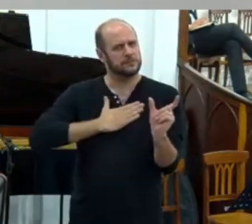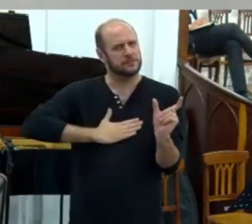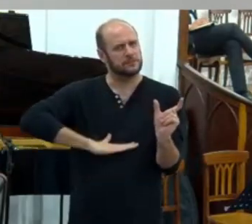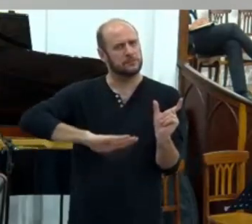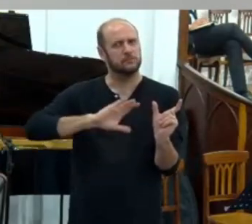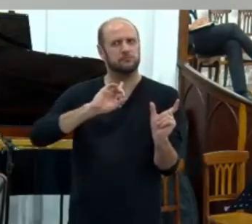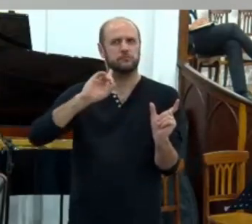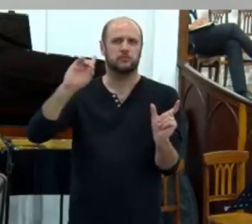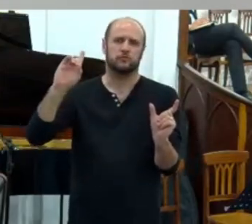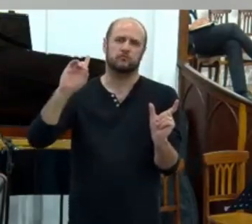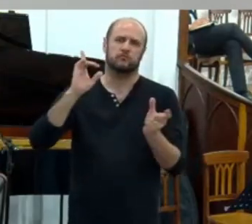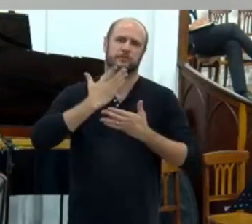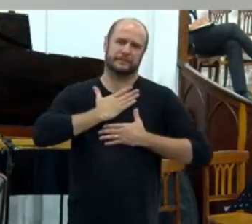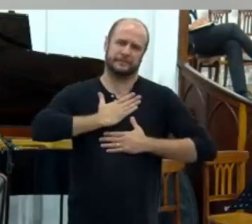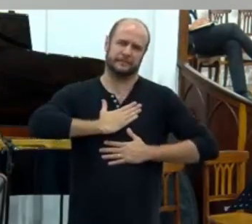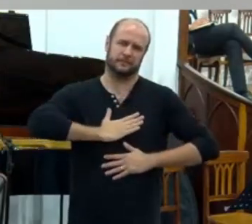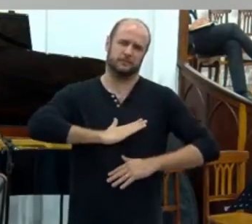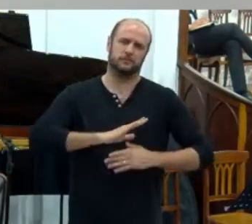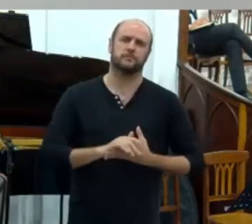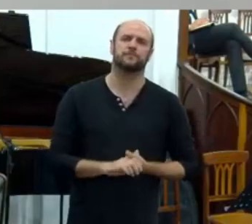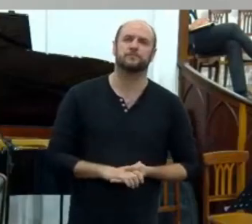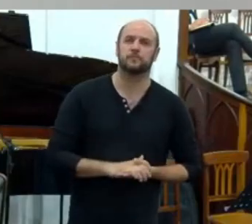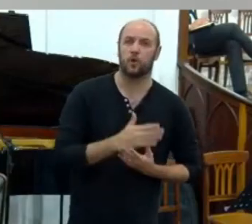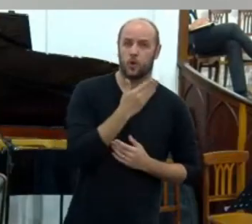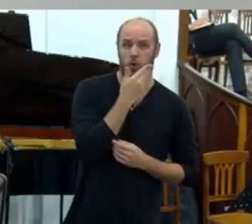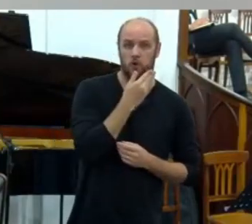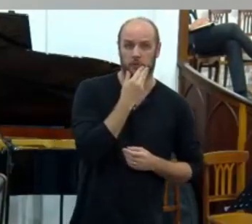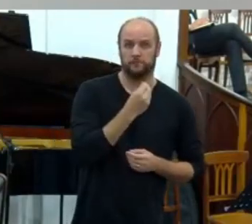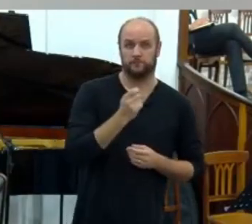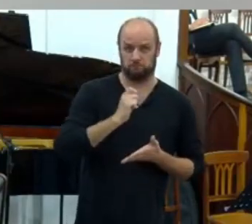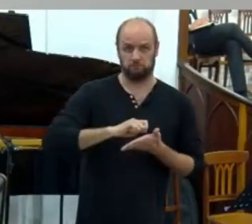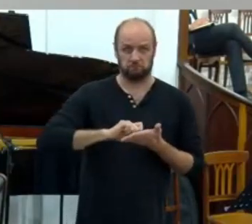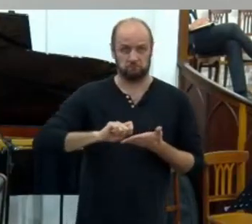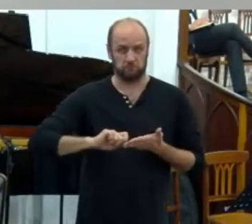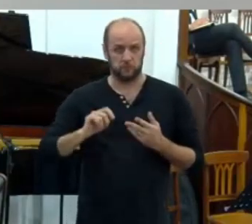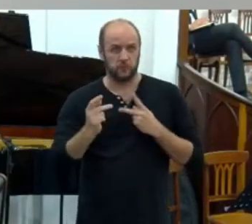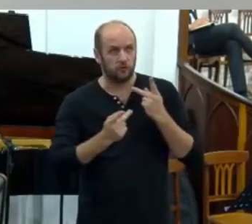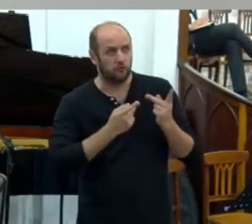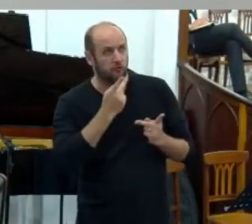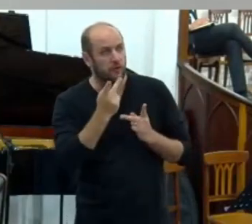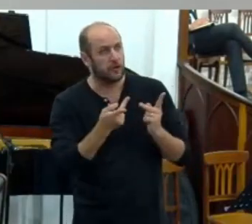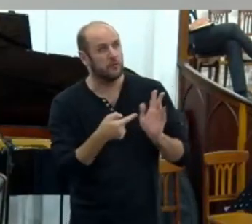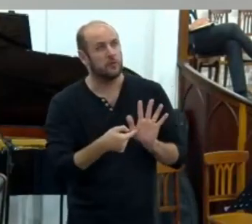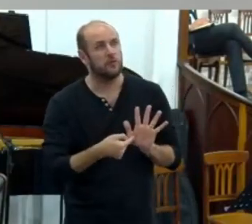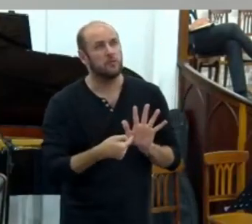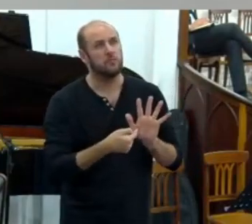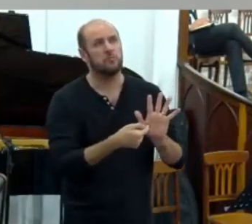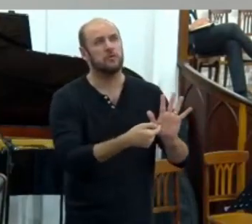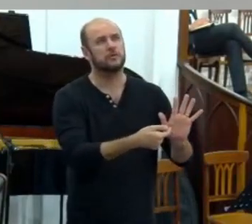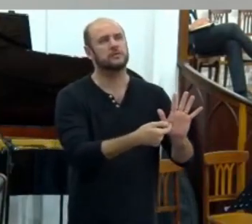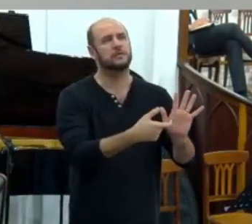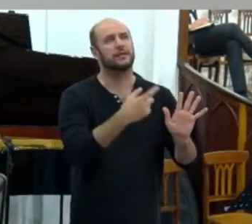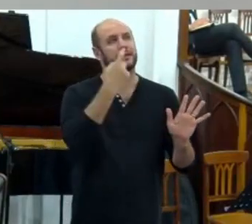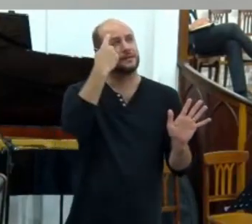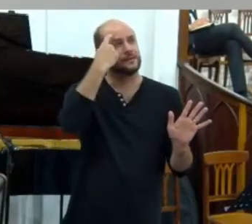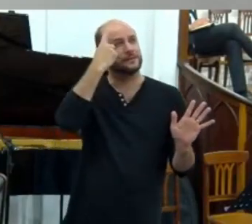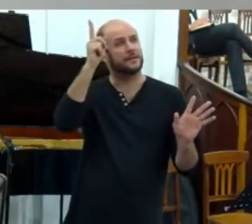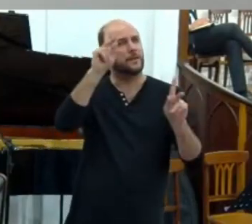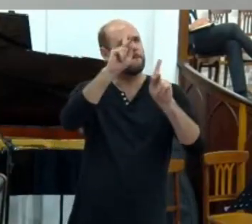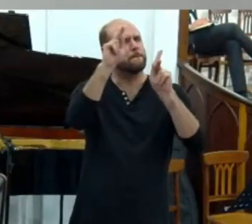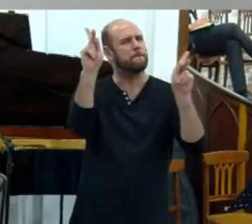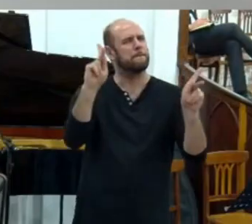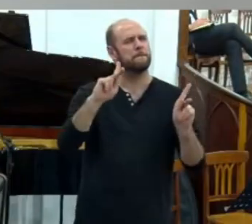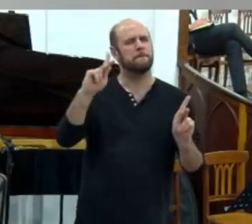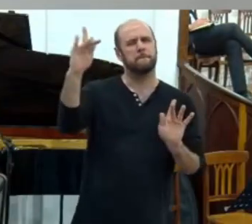de Deus. Para Owen, o descanso de Deus aponta para um estado de paz com o